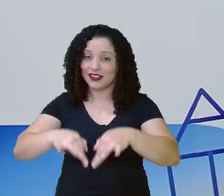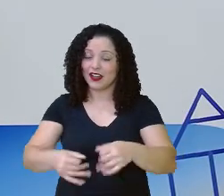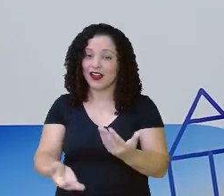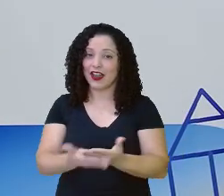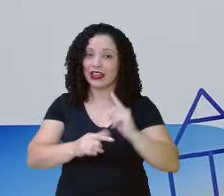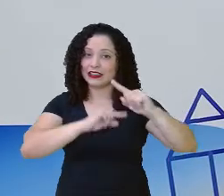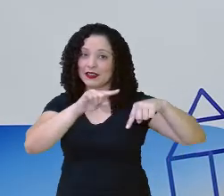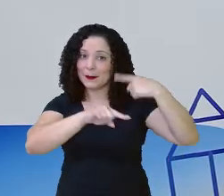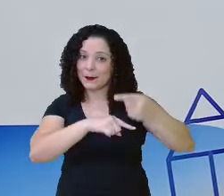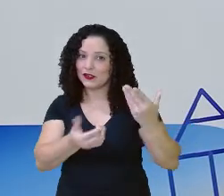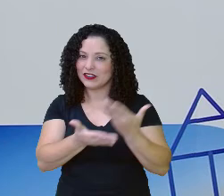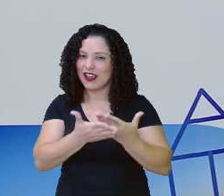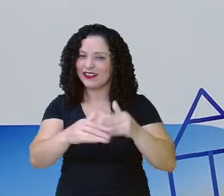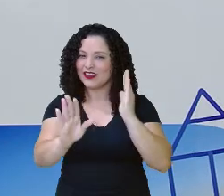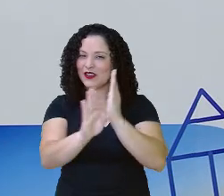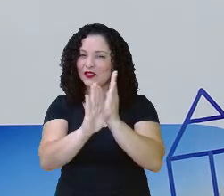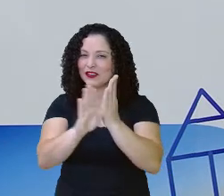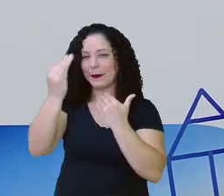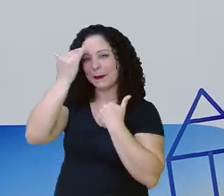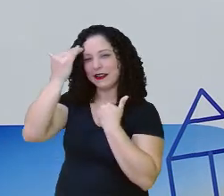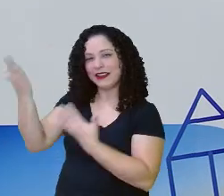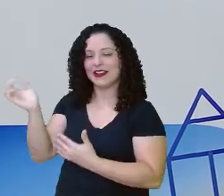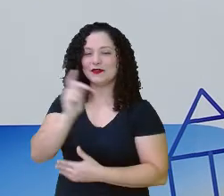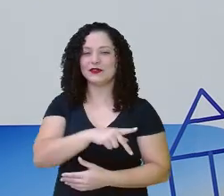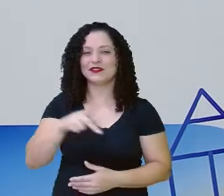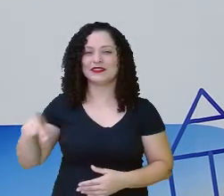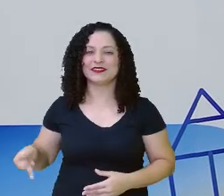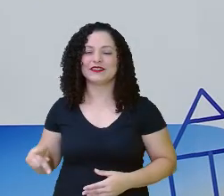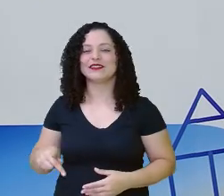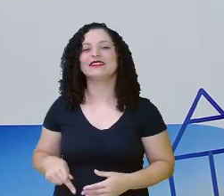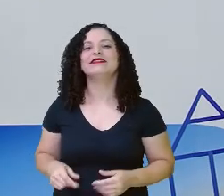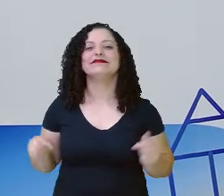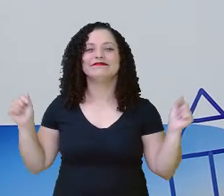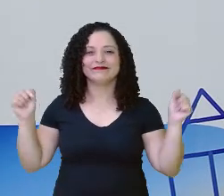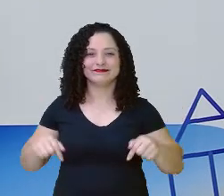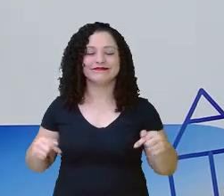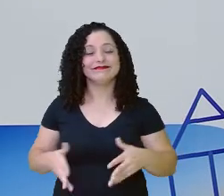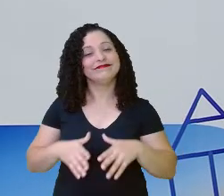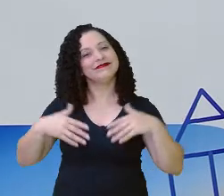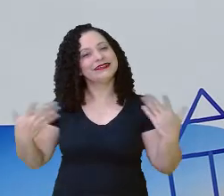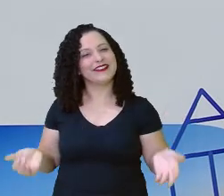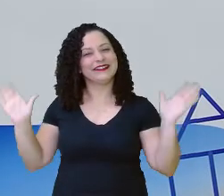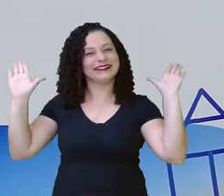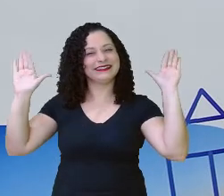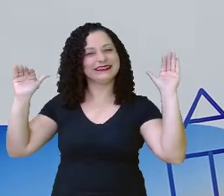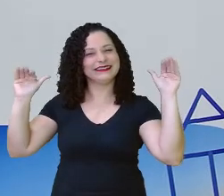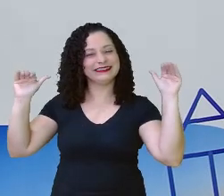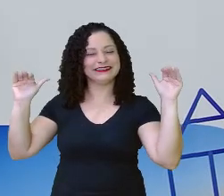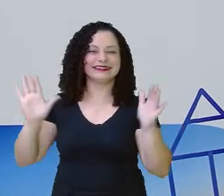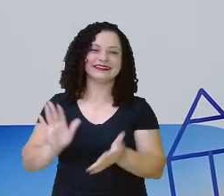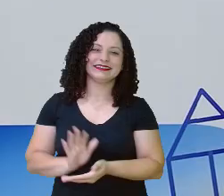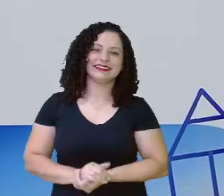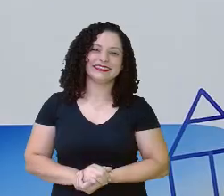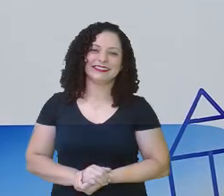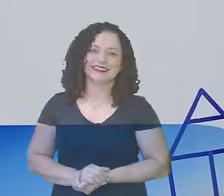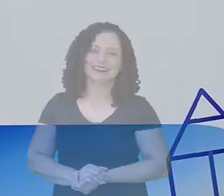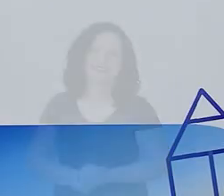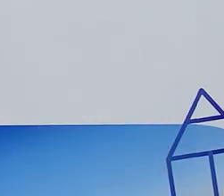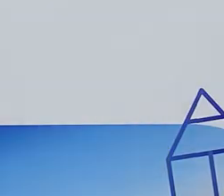gente se vê na próxima aula. Muito obrigado, professora, Eu pela que interação. agradeço. E é isso, gente. Tchau, tchau. Até a próxima.